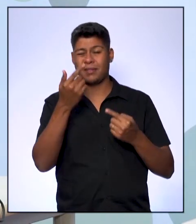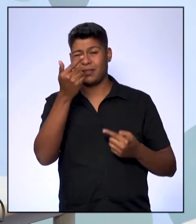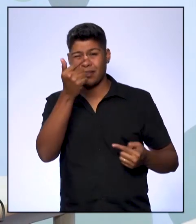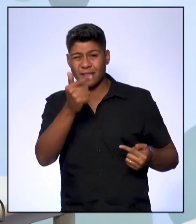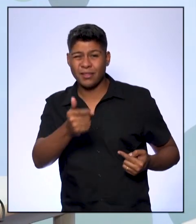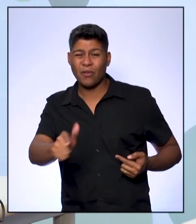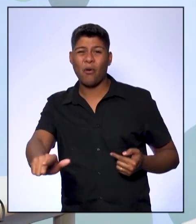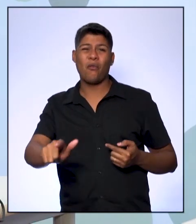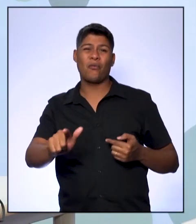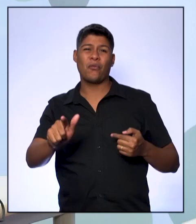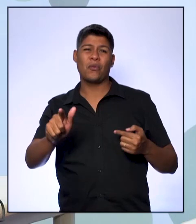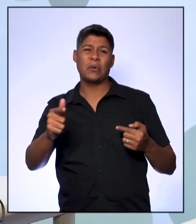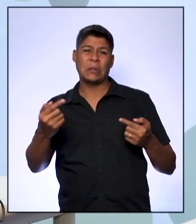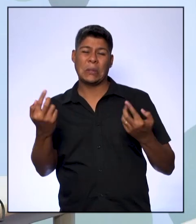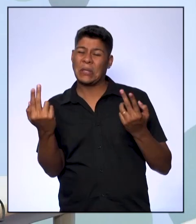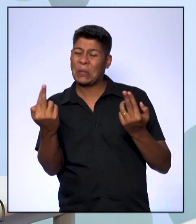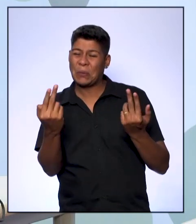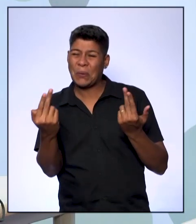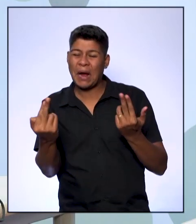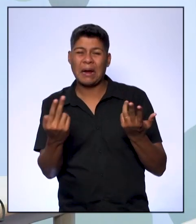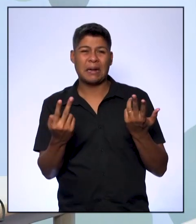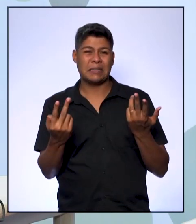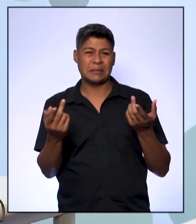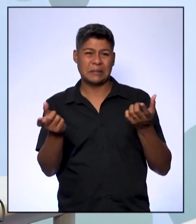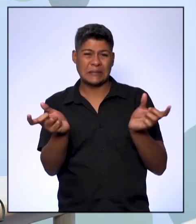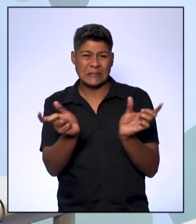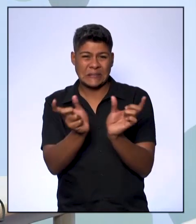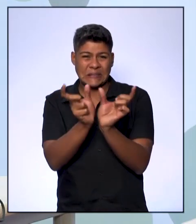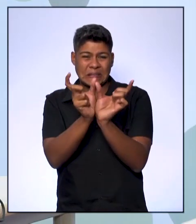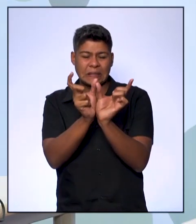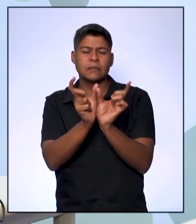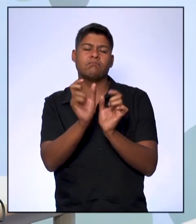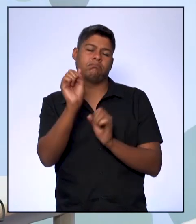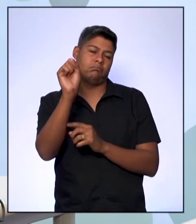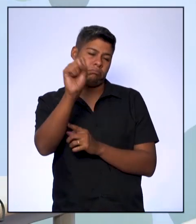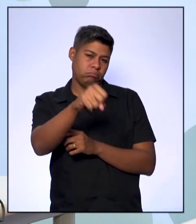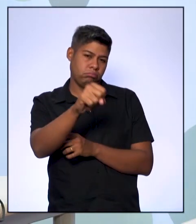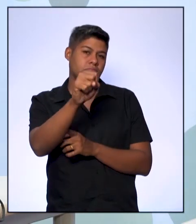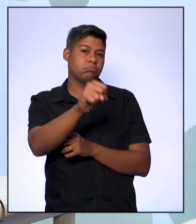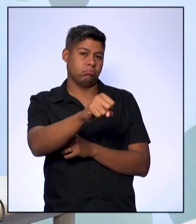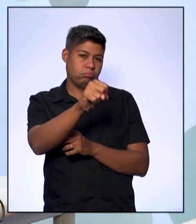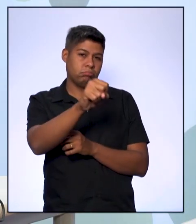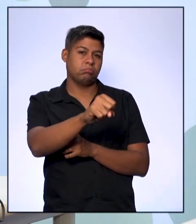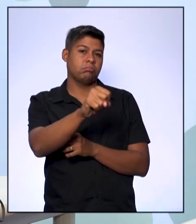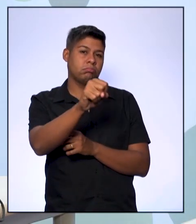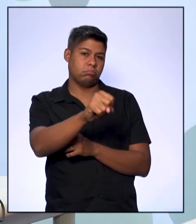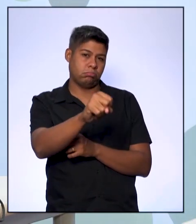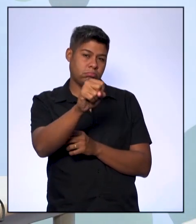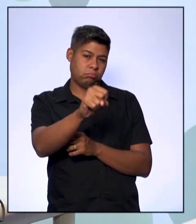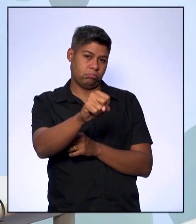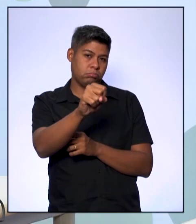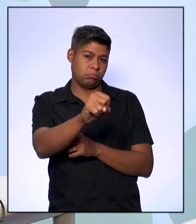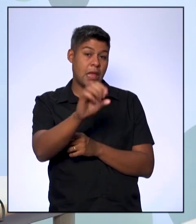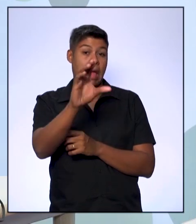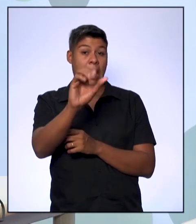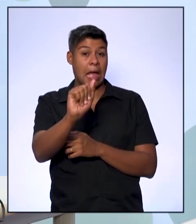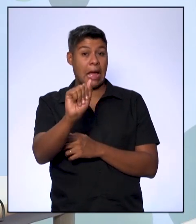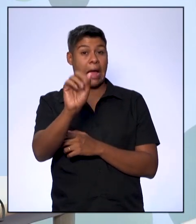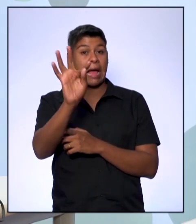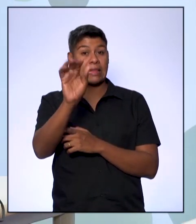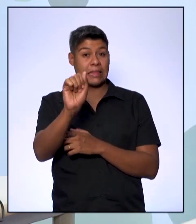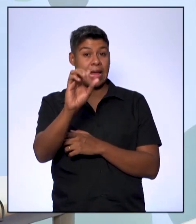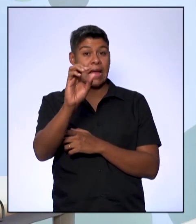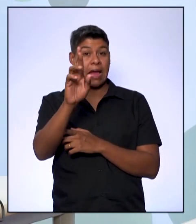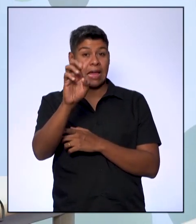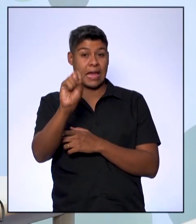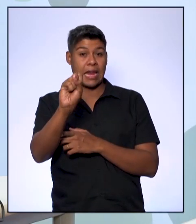novo só tá falando de semelhança analogia a associação é tá então a catacrese faz